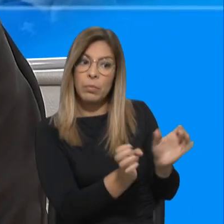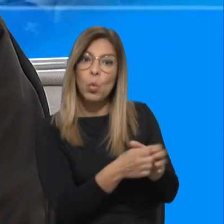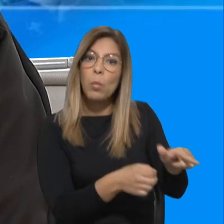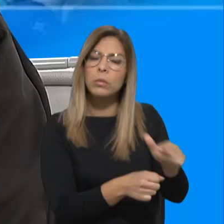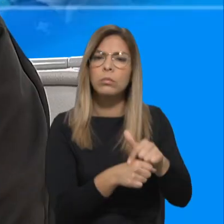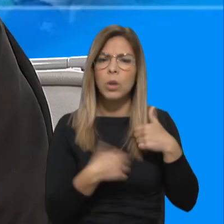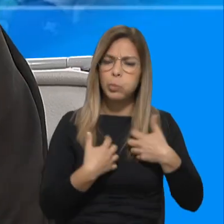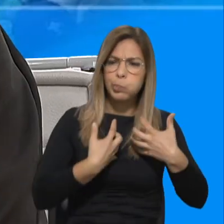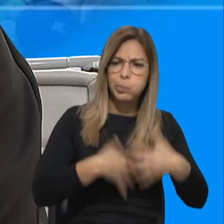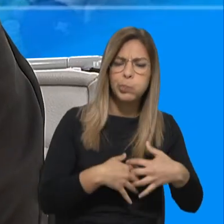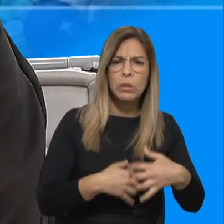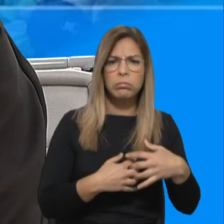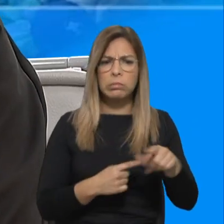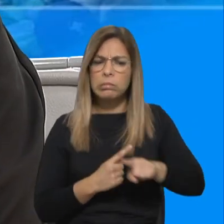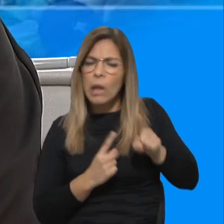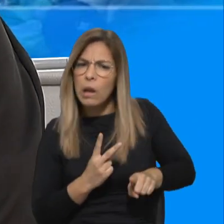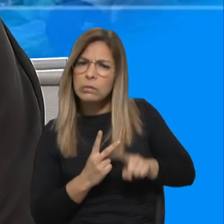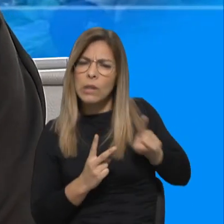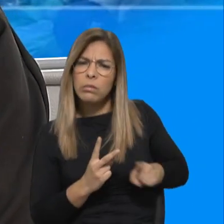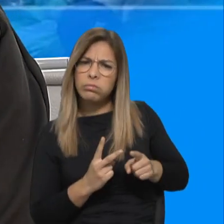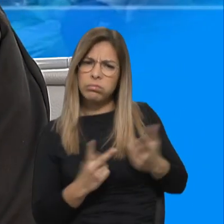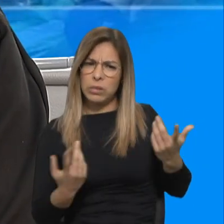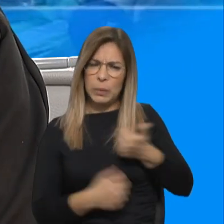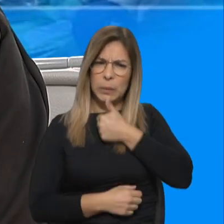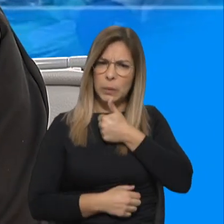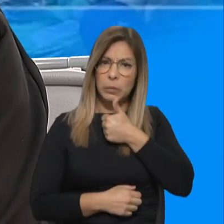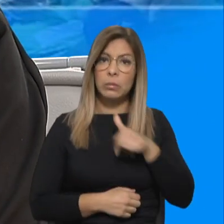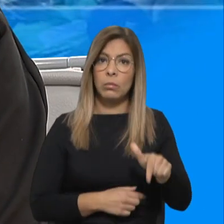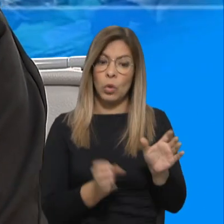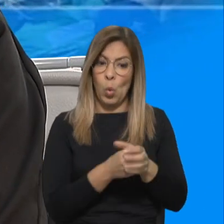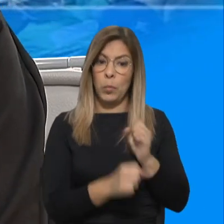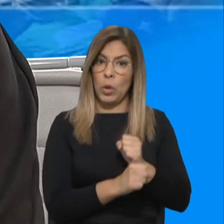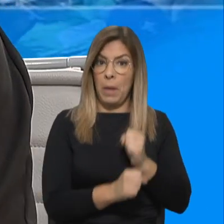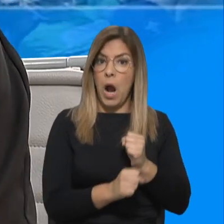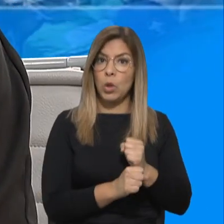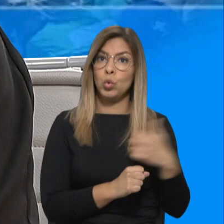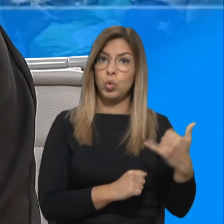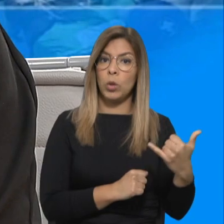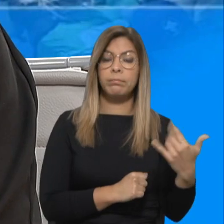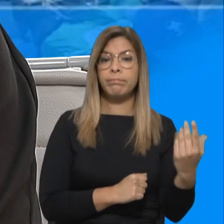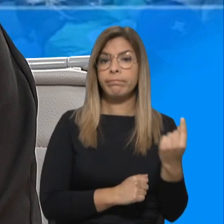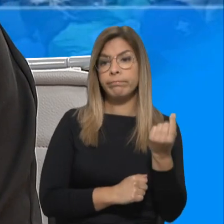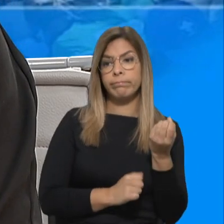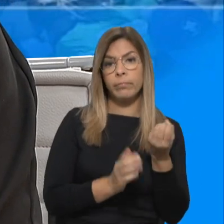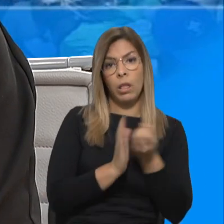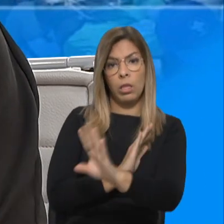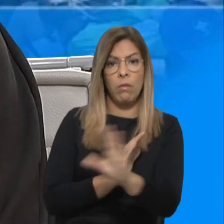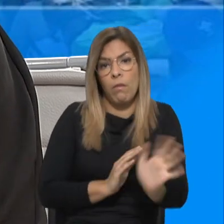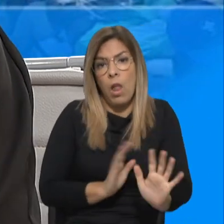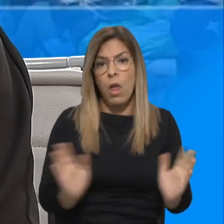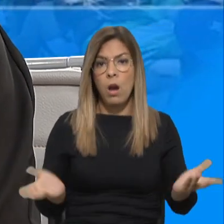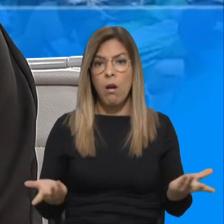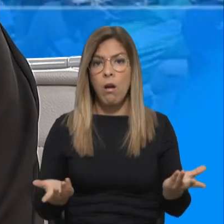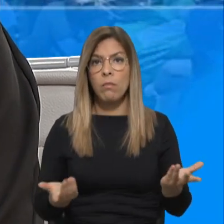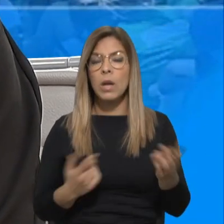suscitar dúvidas e for vago, pode, no limite, até o segundo grupo de trabalho entender que não há direito à compensação. E, portanto, nós